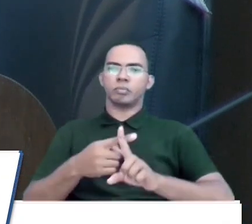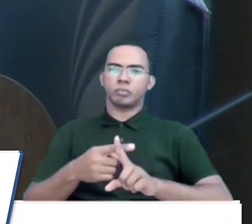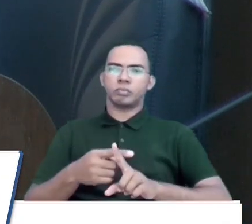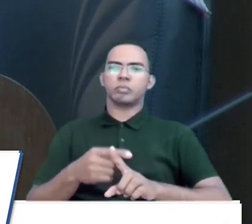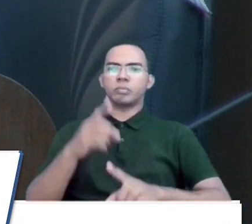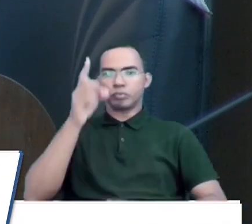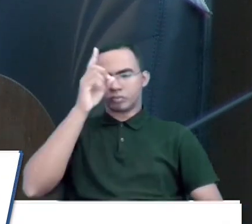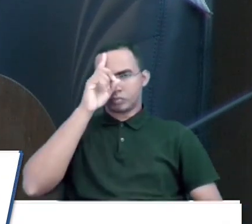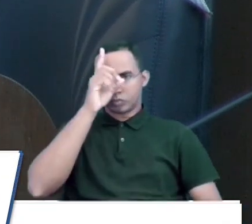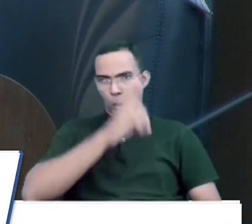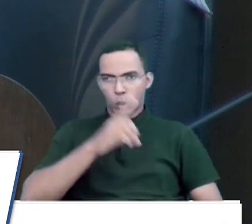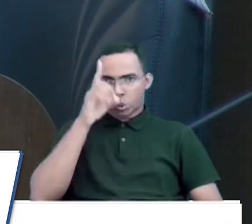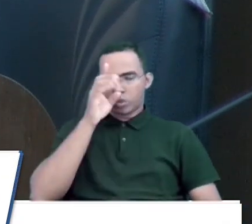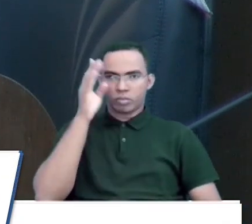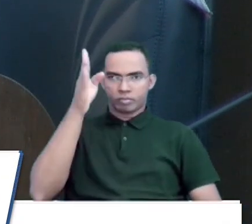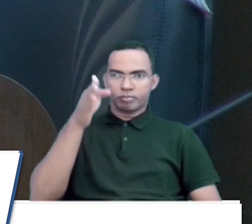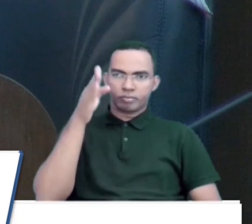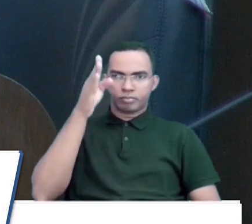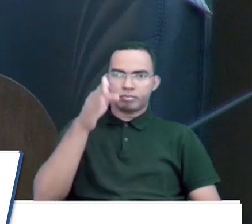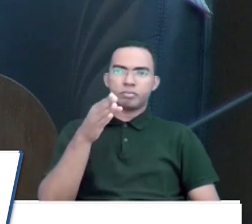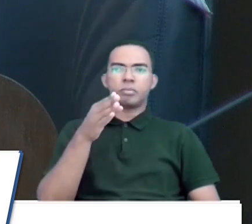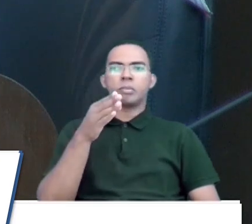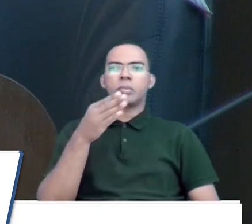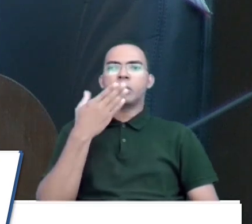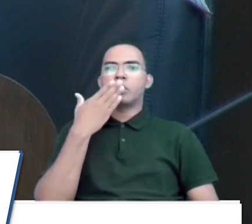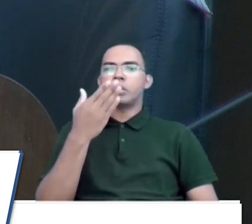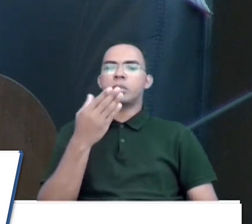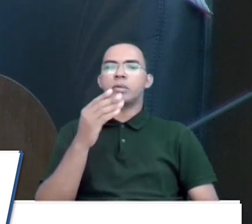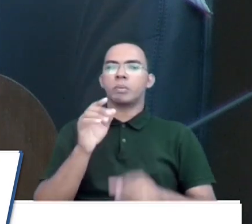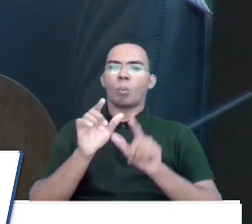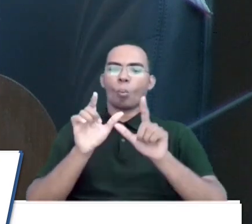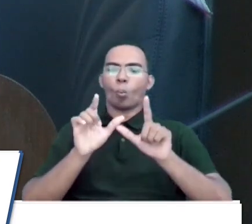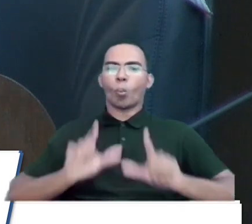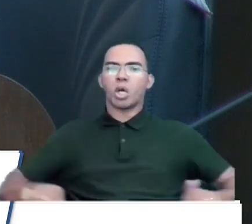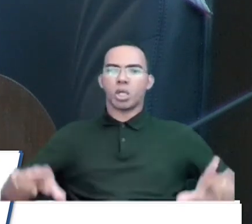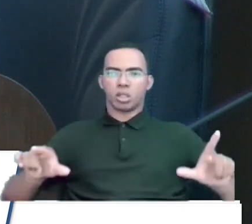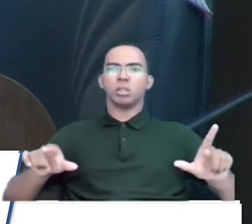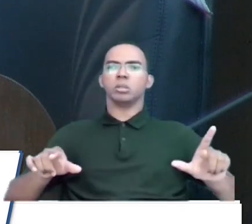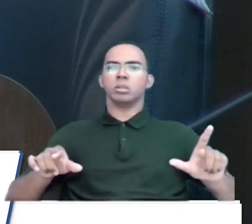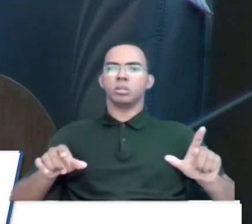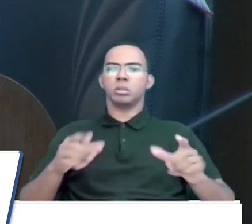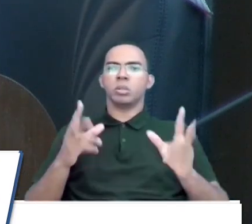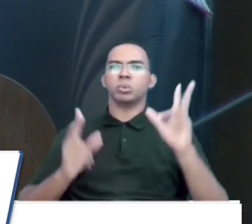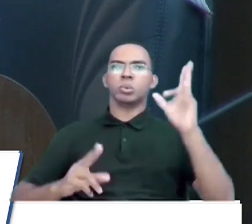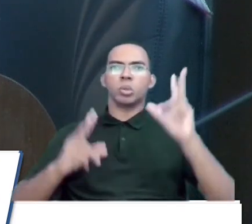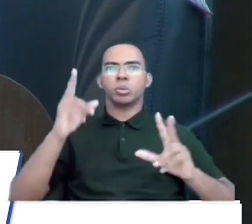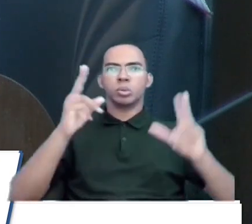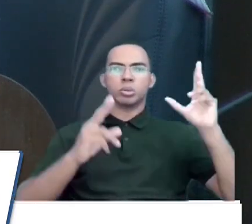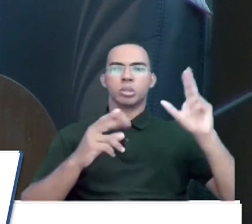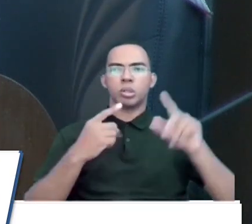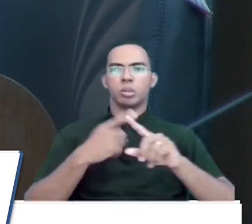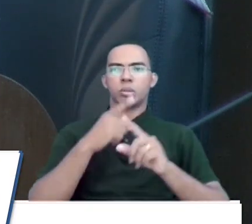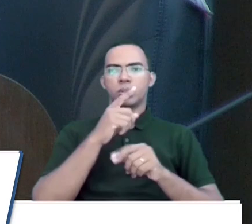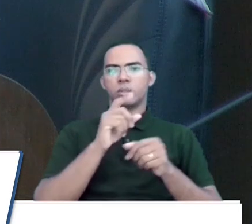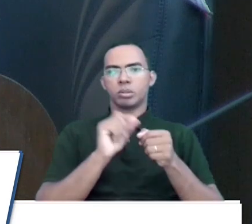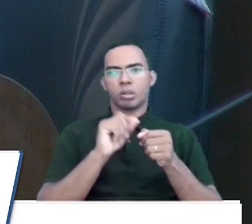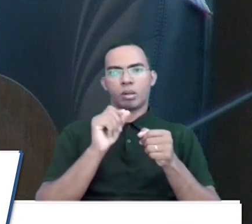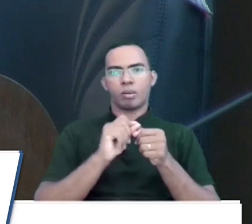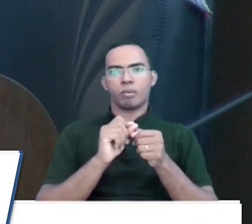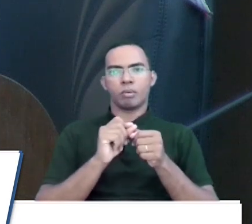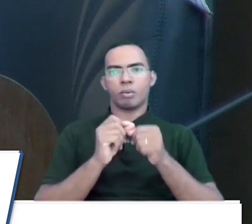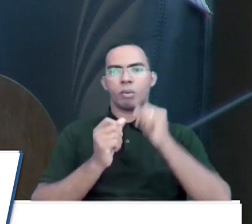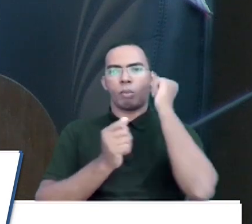todos os domingos. Nós tivemos que pedir para fazer uma limpeza, cortar as folhagens, porque ele estava fazendo as